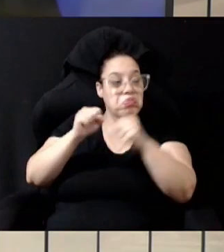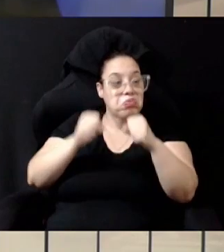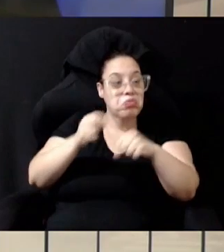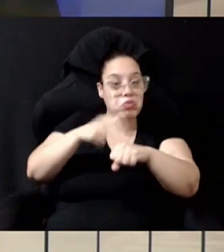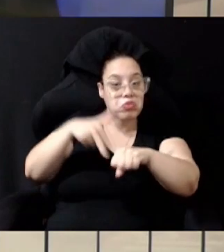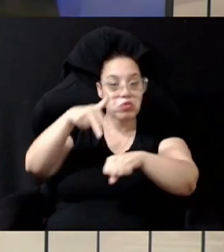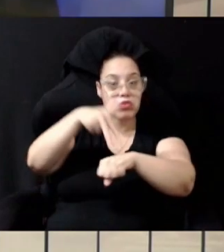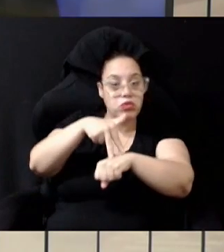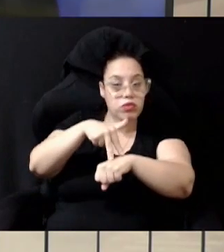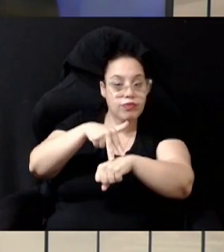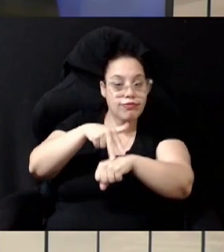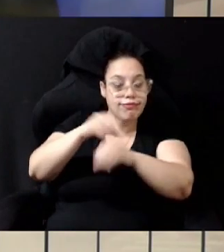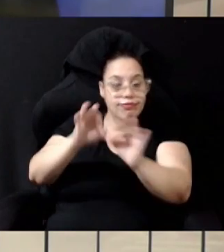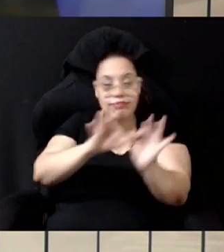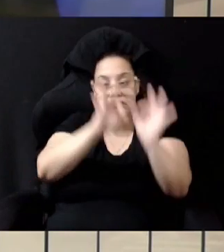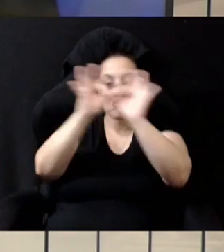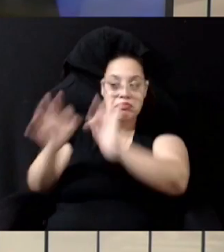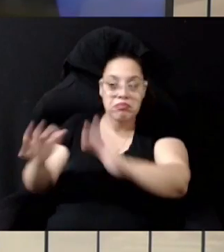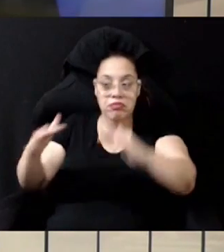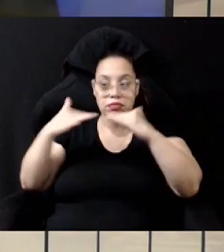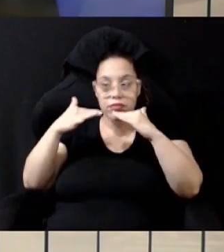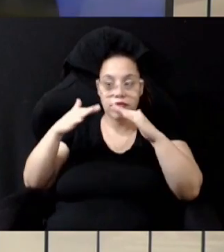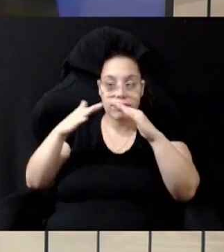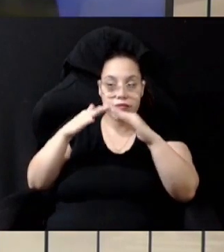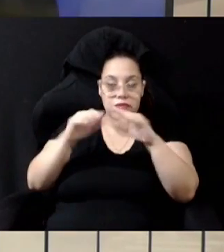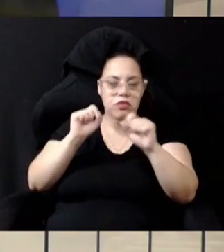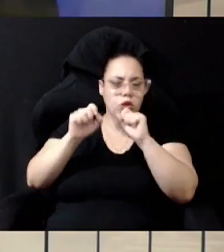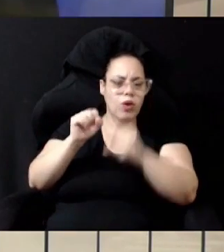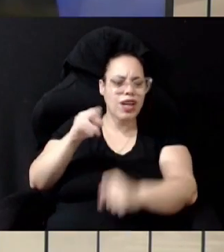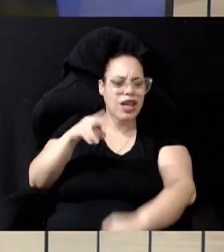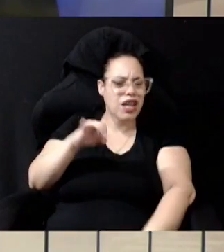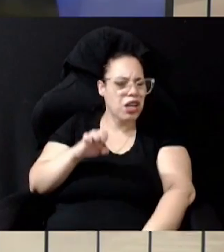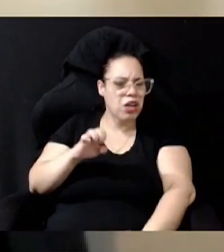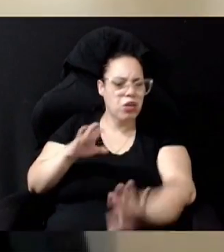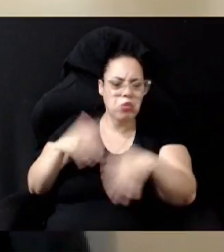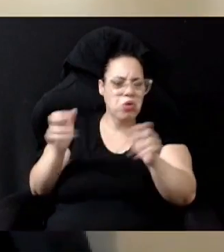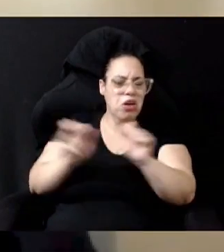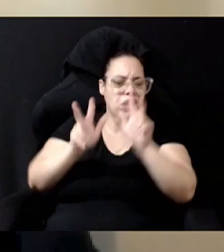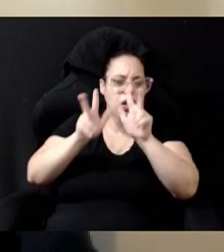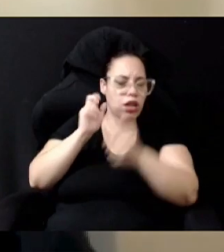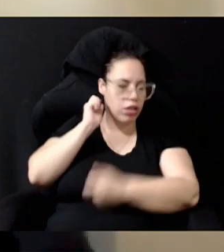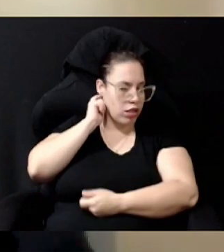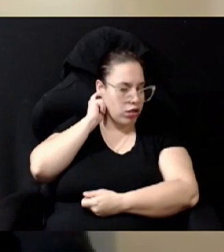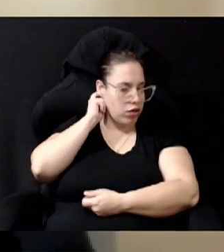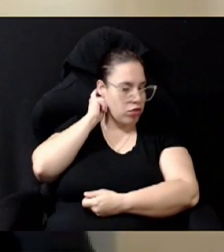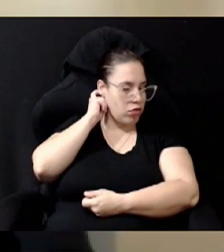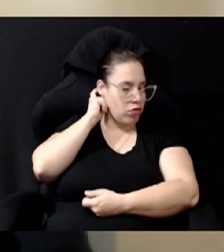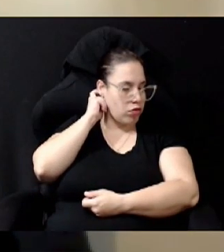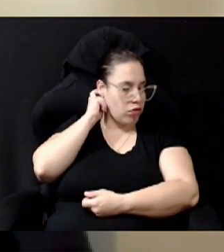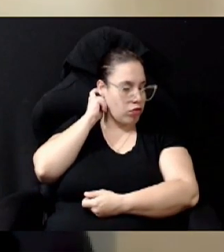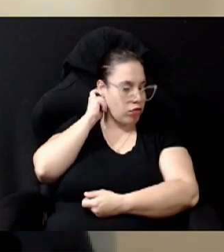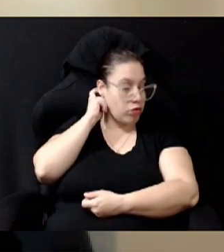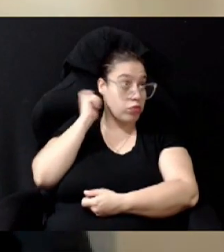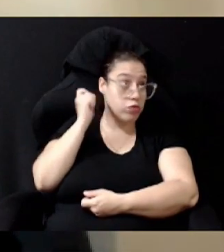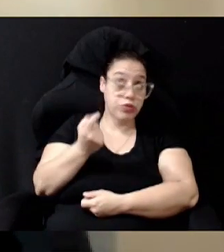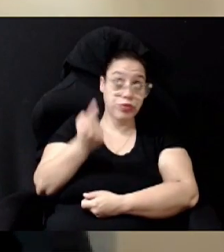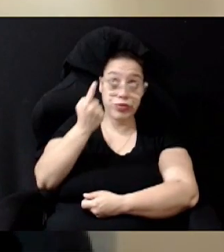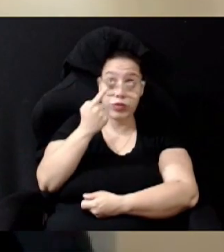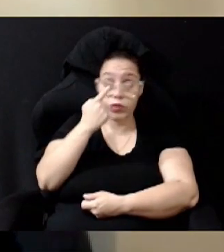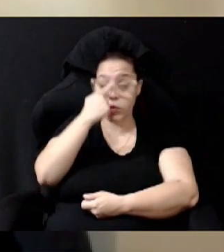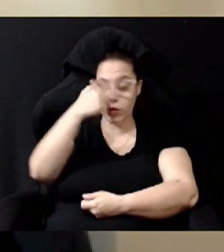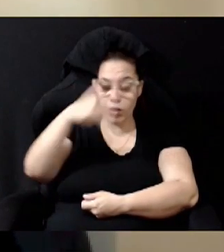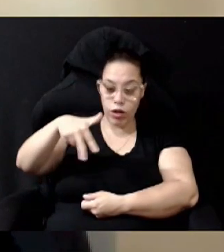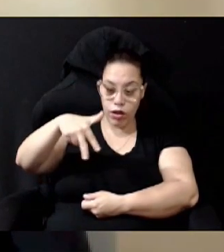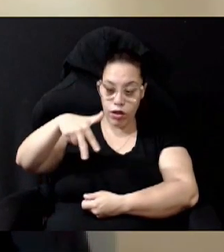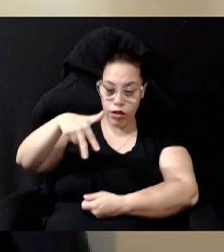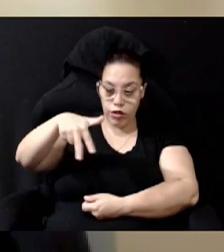de casa sobre essa síndrome? Quais são os alertas? Assim, primeiro, pernas inquietas pode não